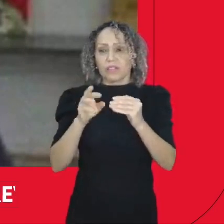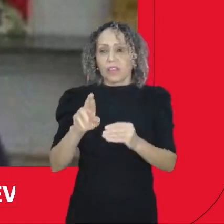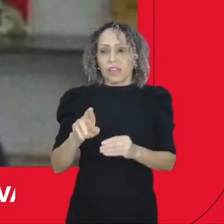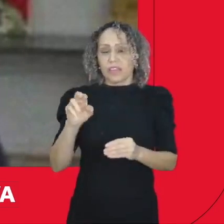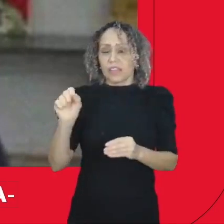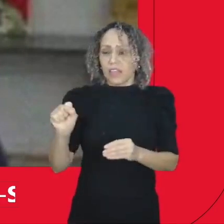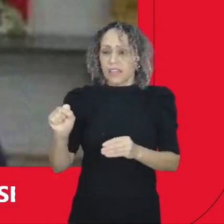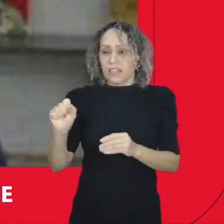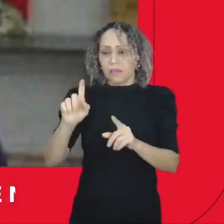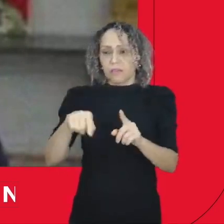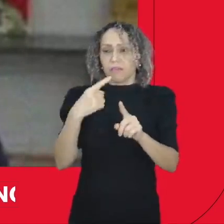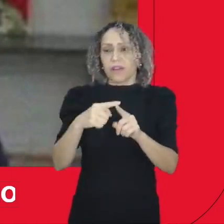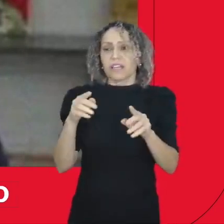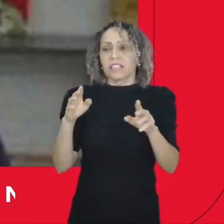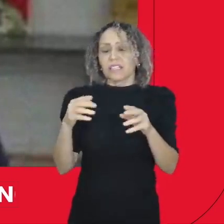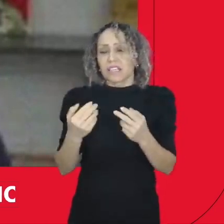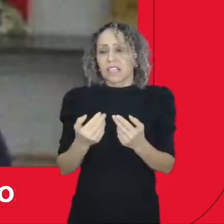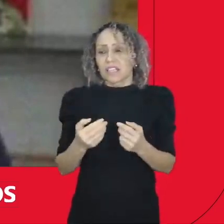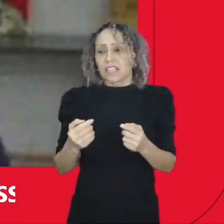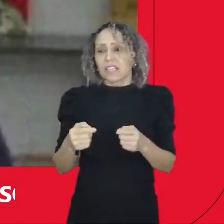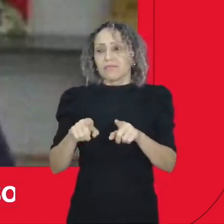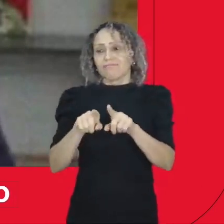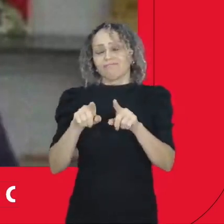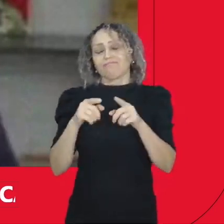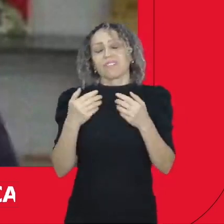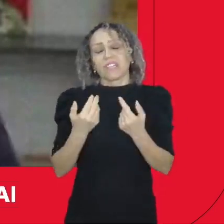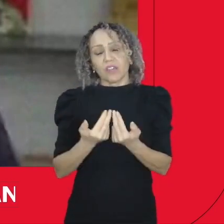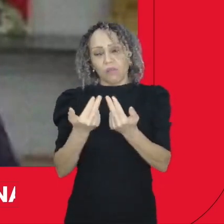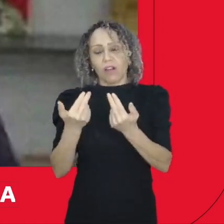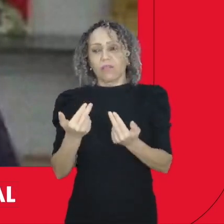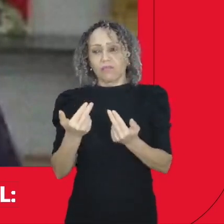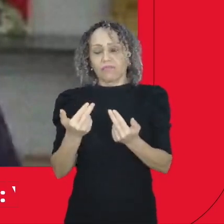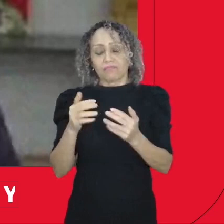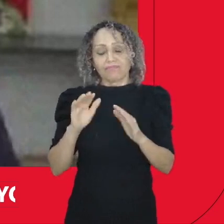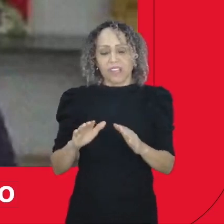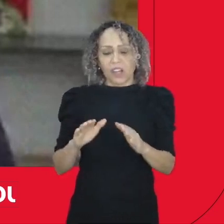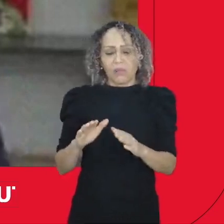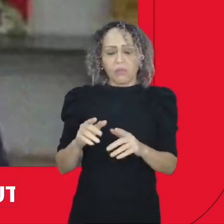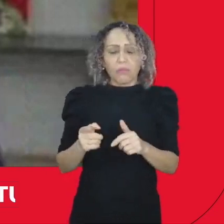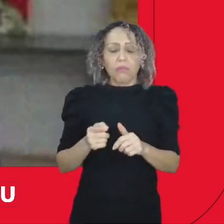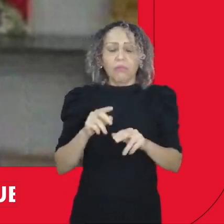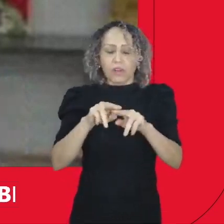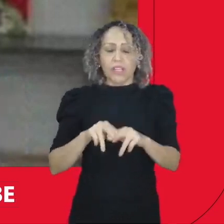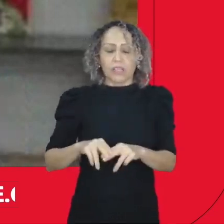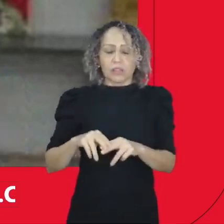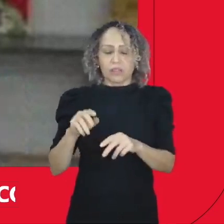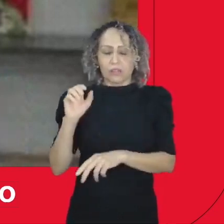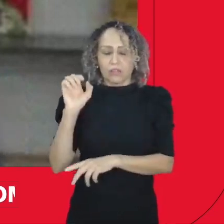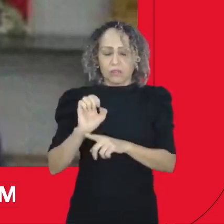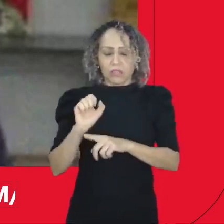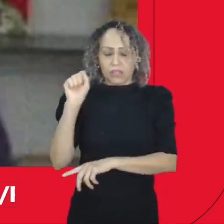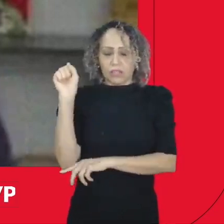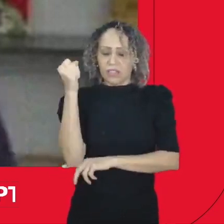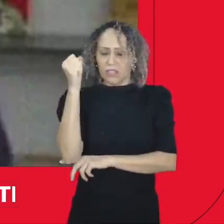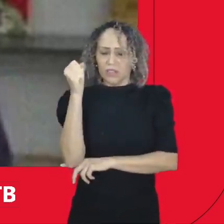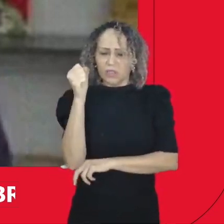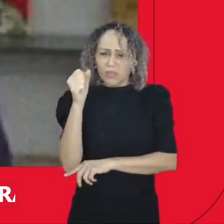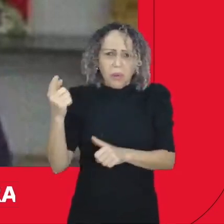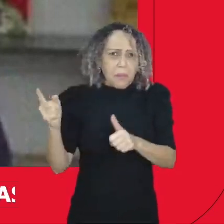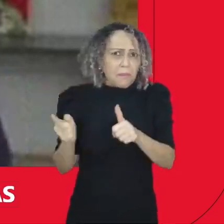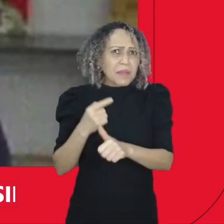que passam necessidade das coisas básicas. Quando o Tarso Genro foi governador, junto com o Bolsa Família, junto com o Fome Zero